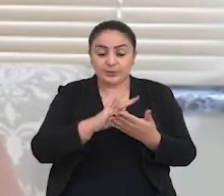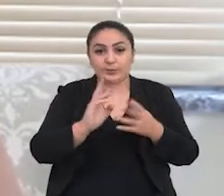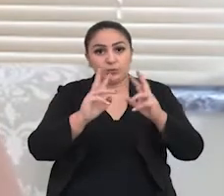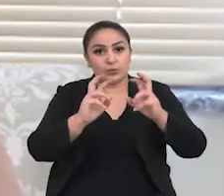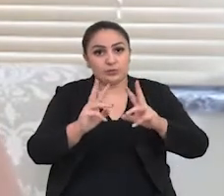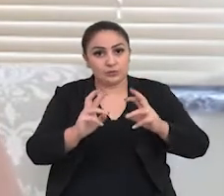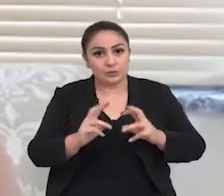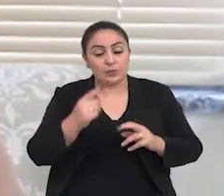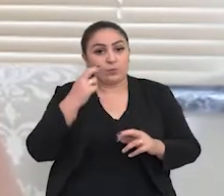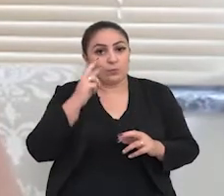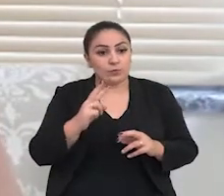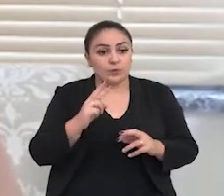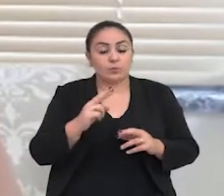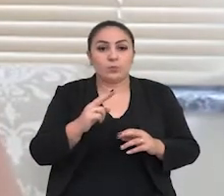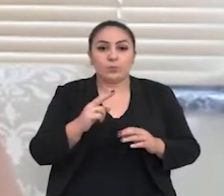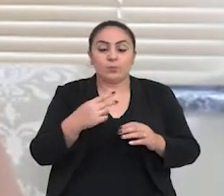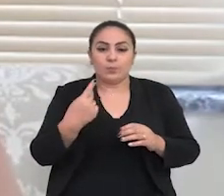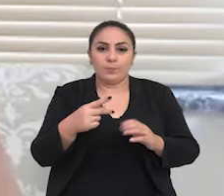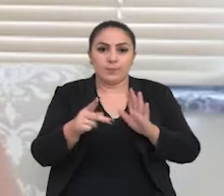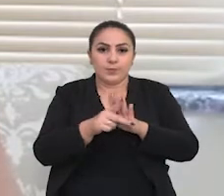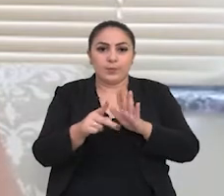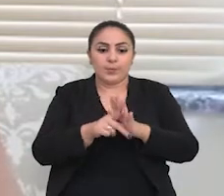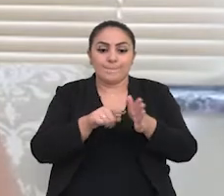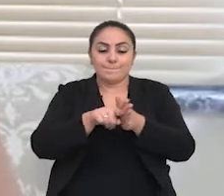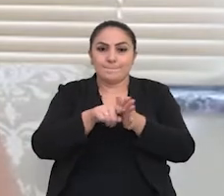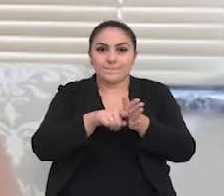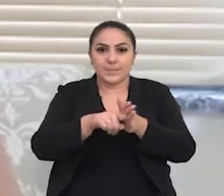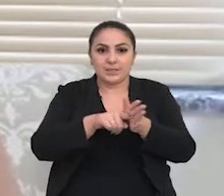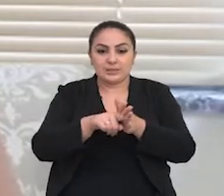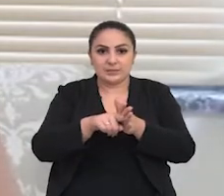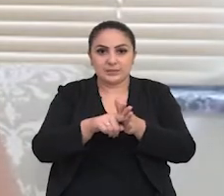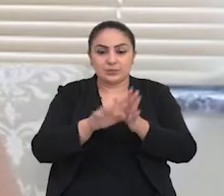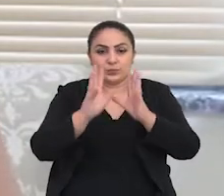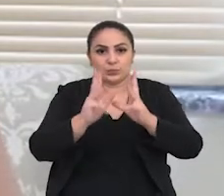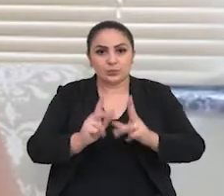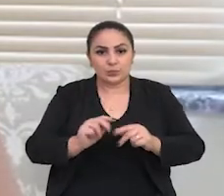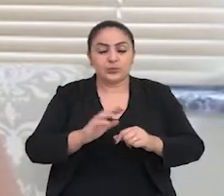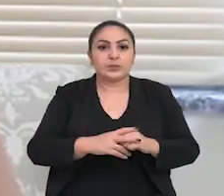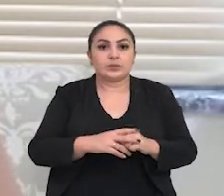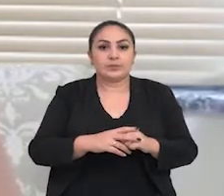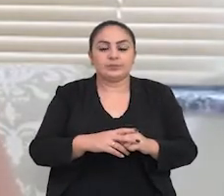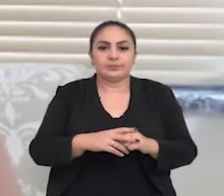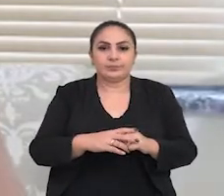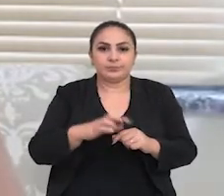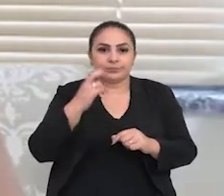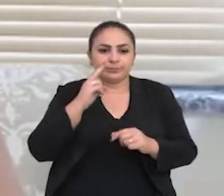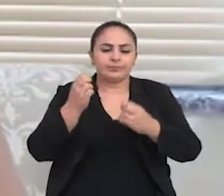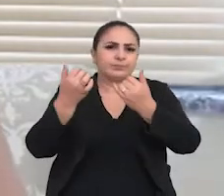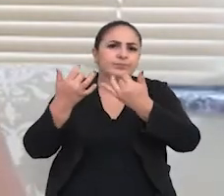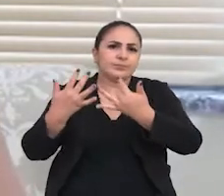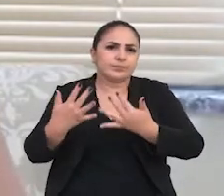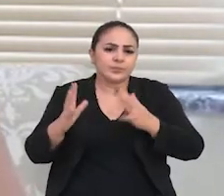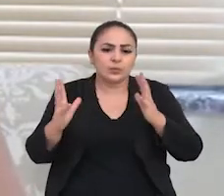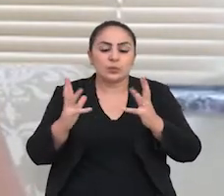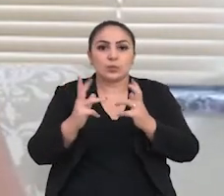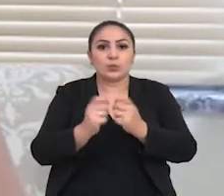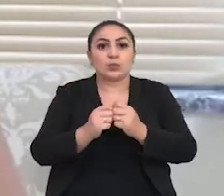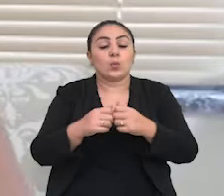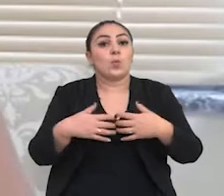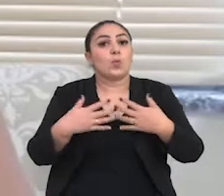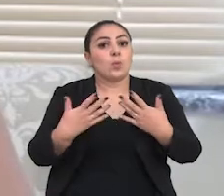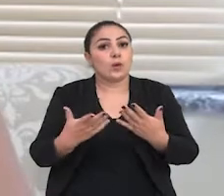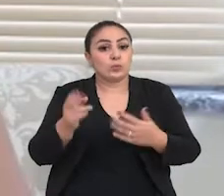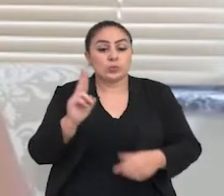Estudamos teoricamente a questão, estabelecemos uma pesquisa de levantamento com design